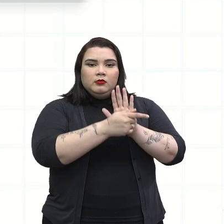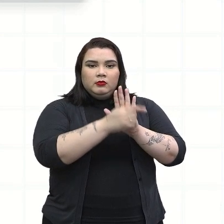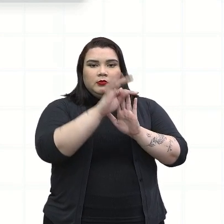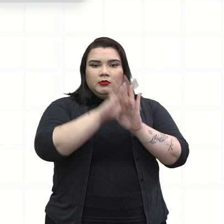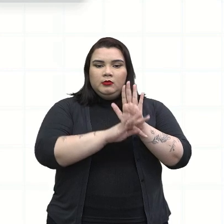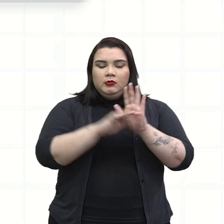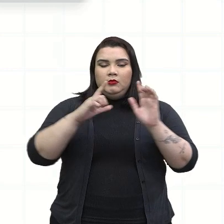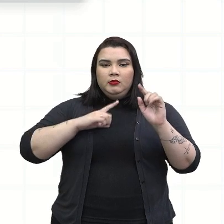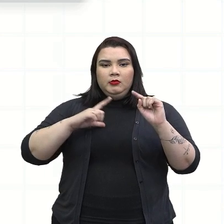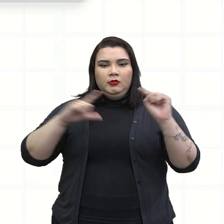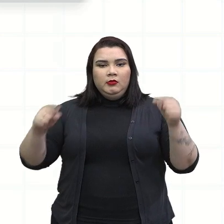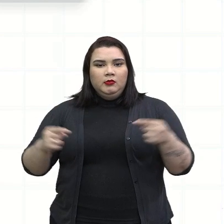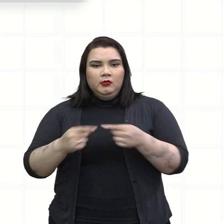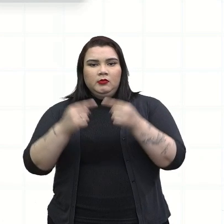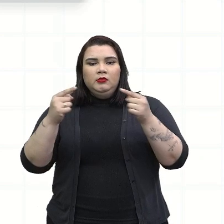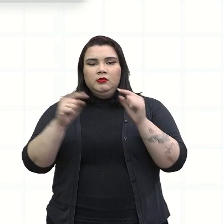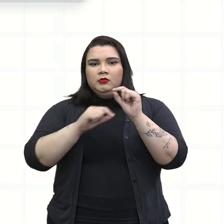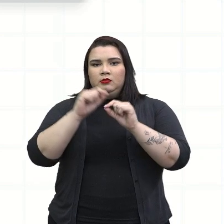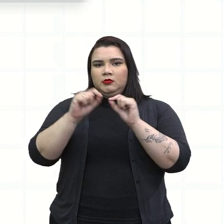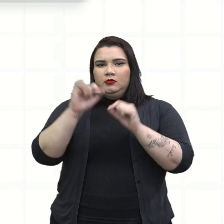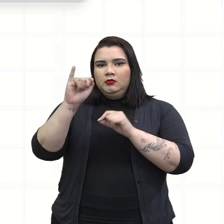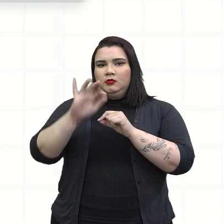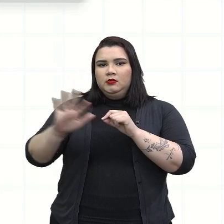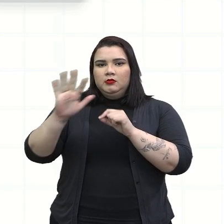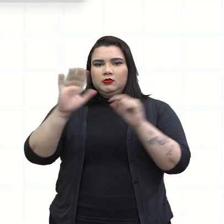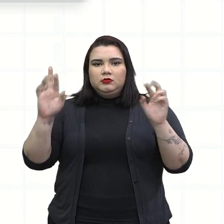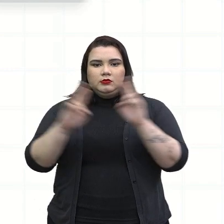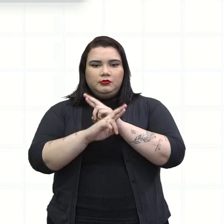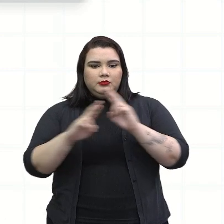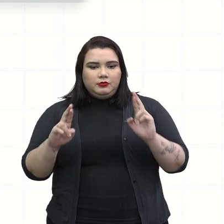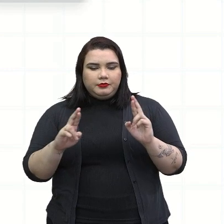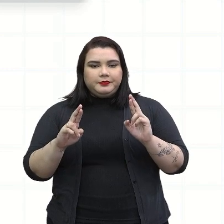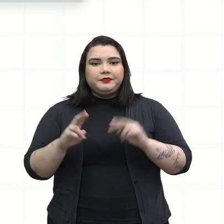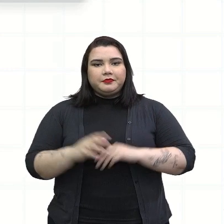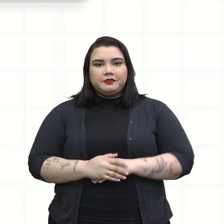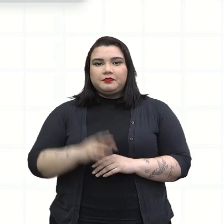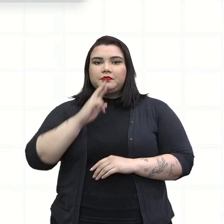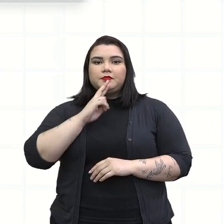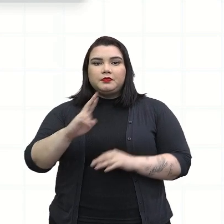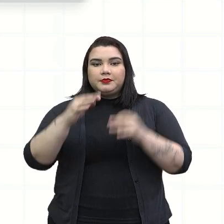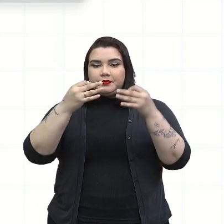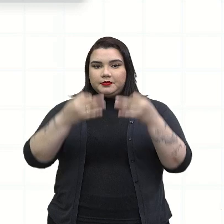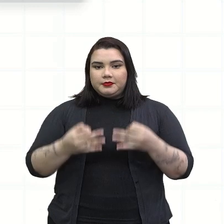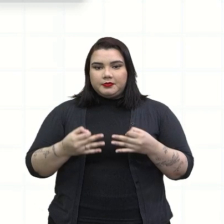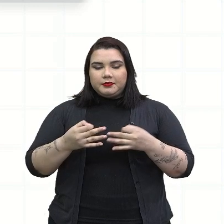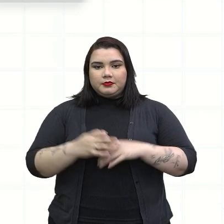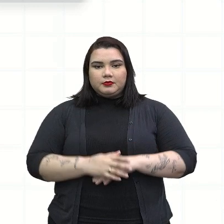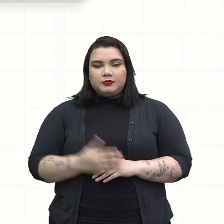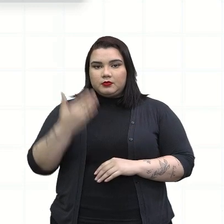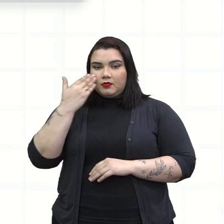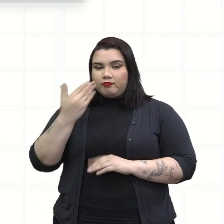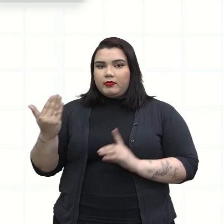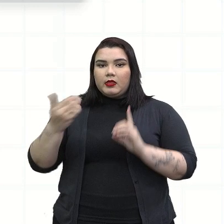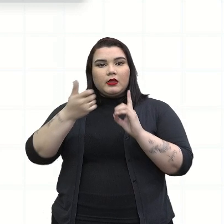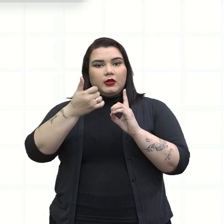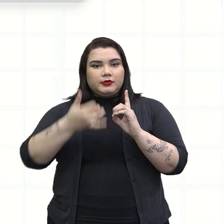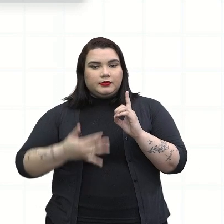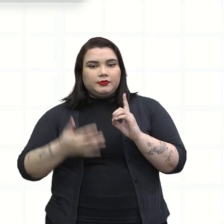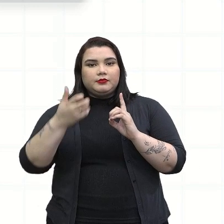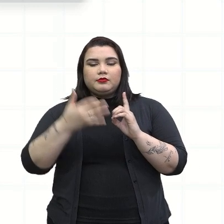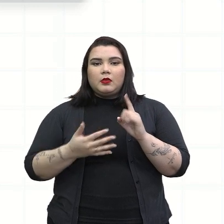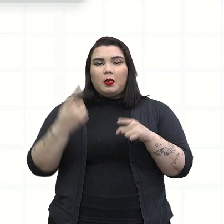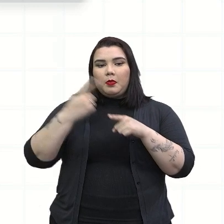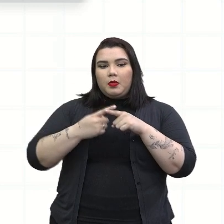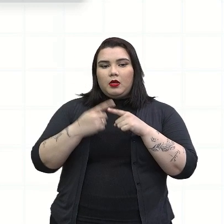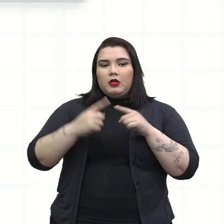se encaixam melhor, né? Então, vamos ver aqui a resposta. É o descritivo, porque o